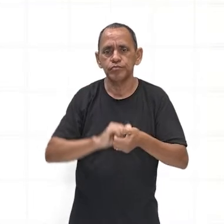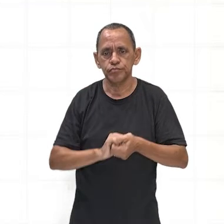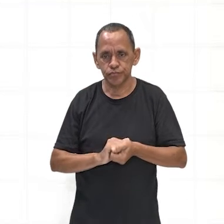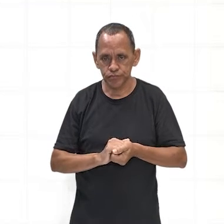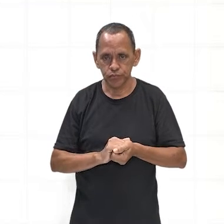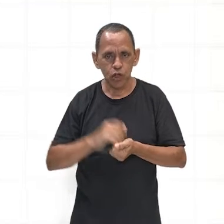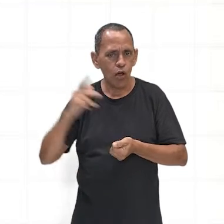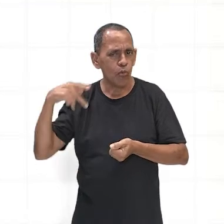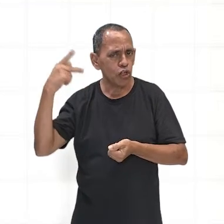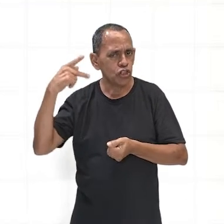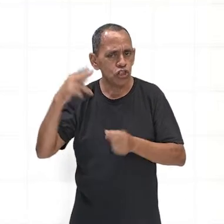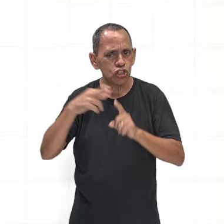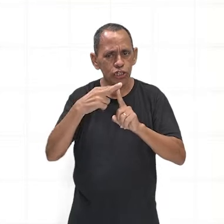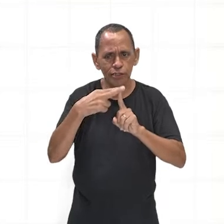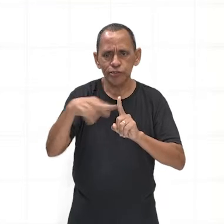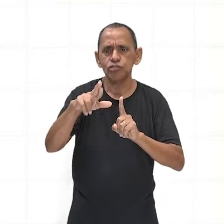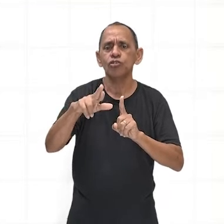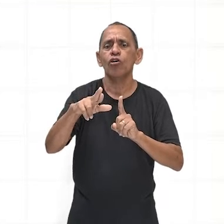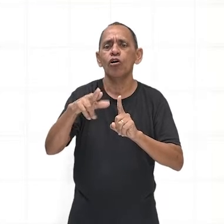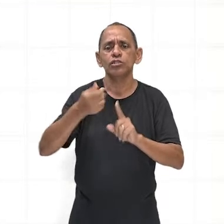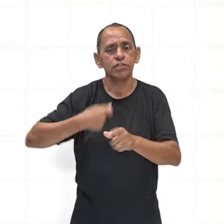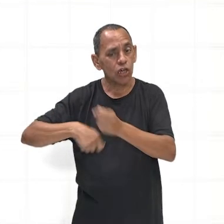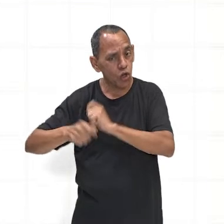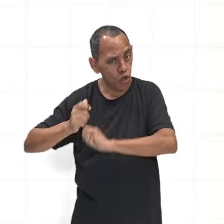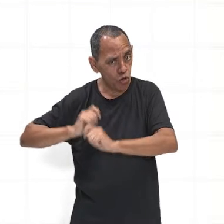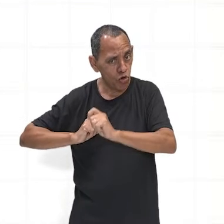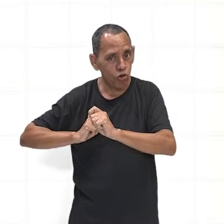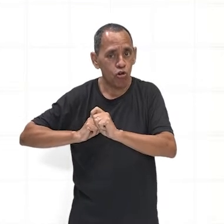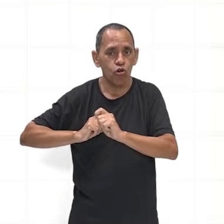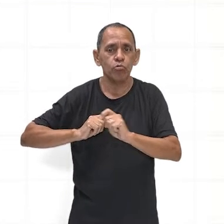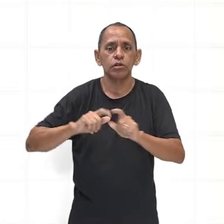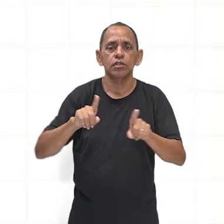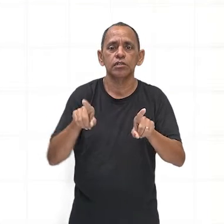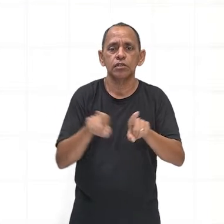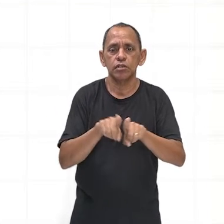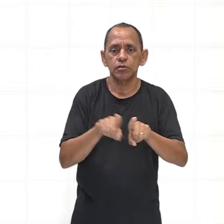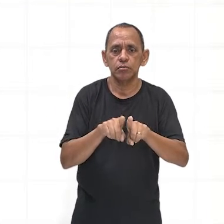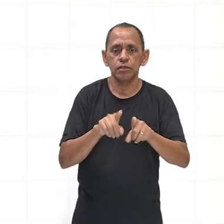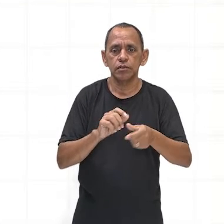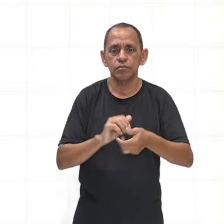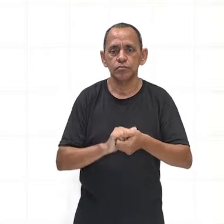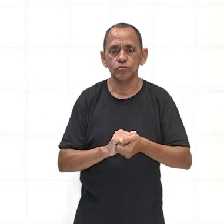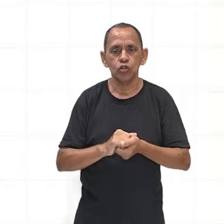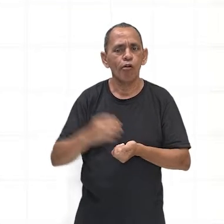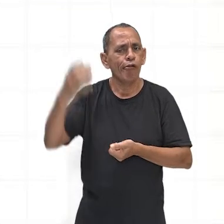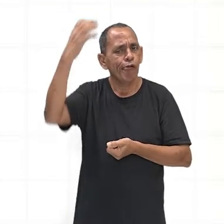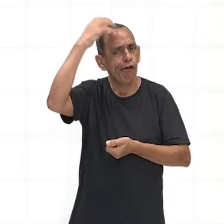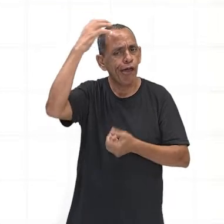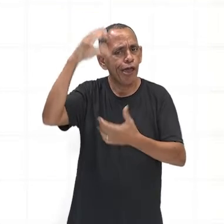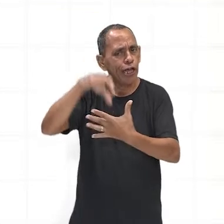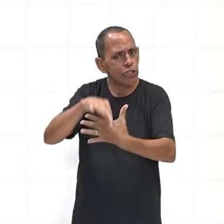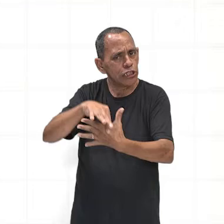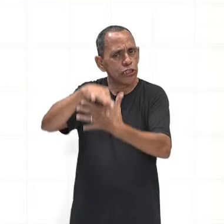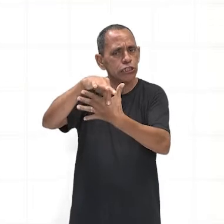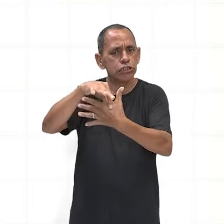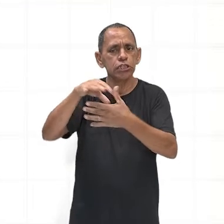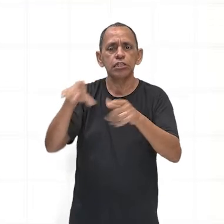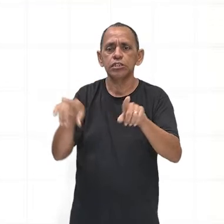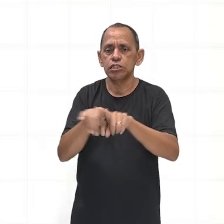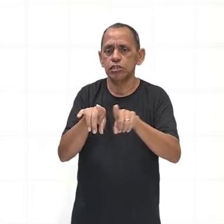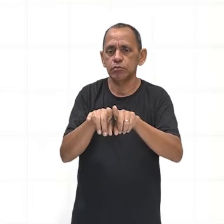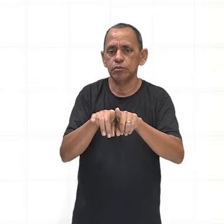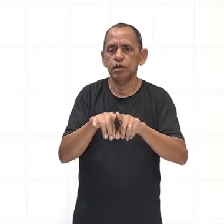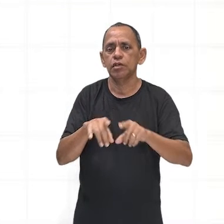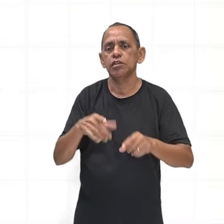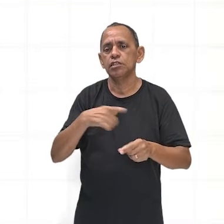política, religiosa, econômica, tem ali o seu próprio líder, o seu próprio rei, essas cidades também vão ter